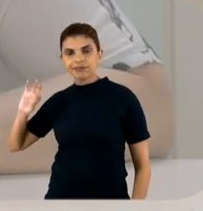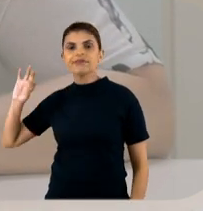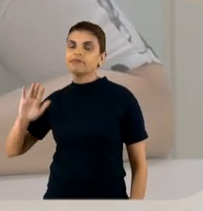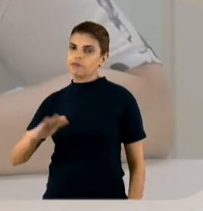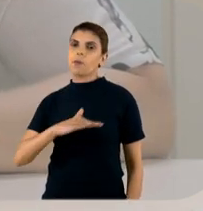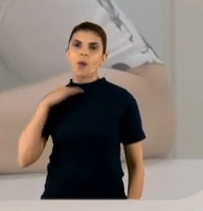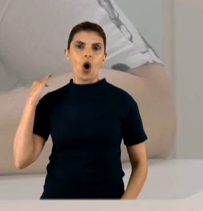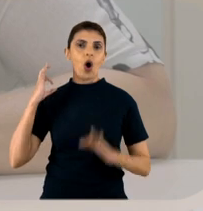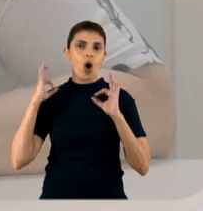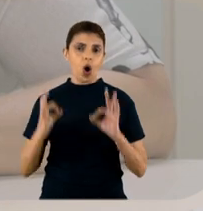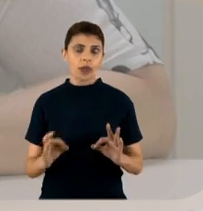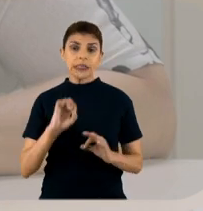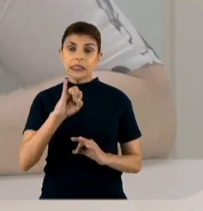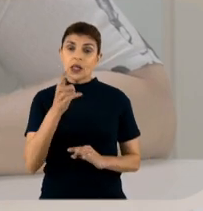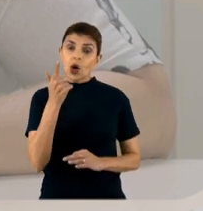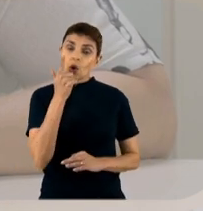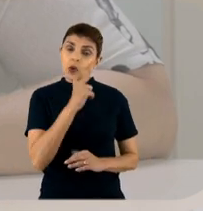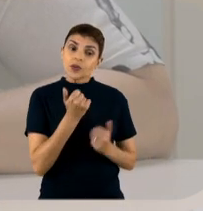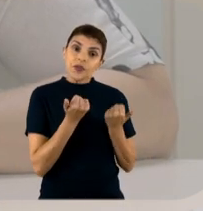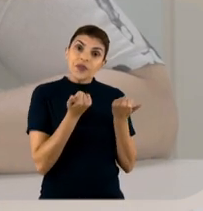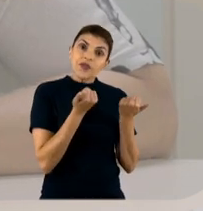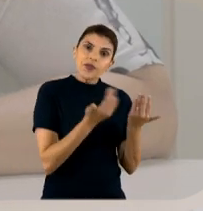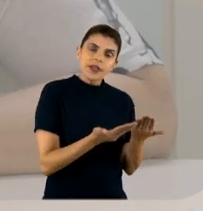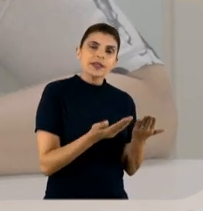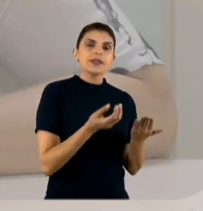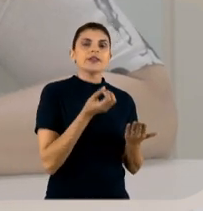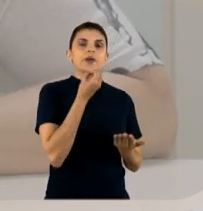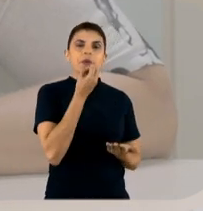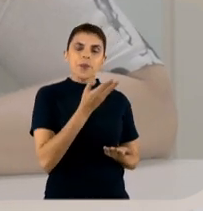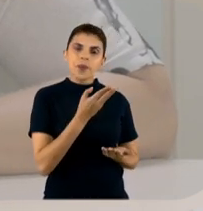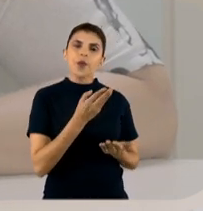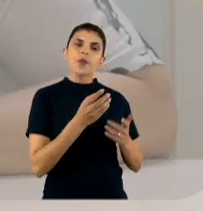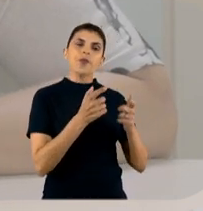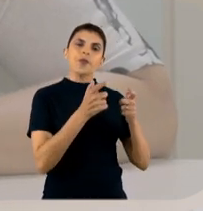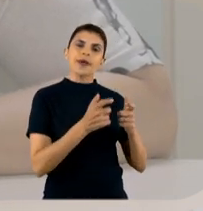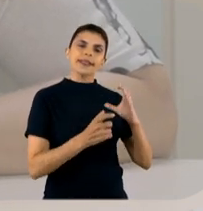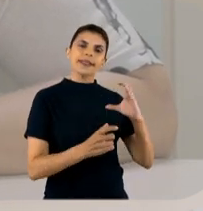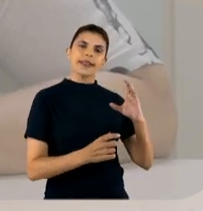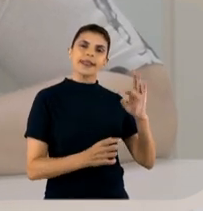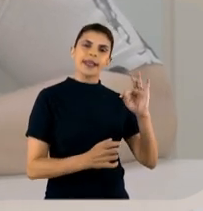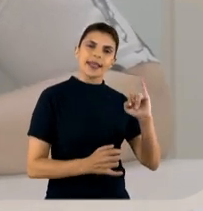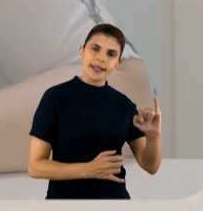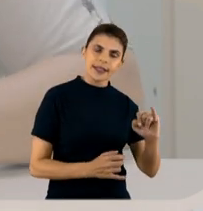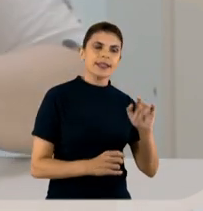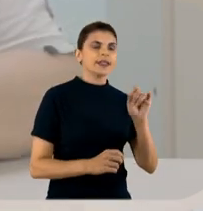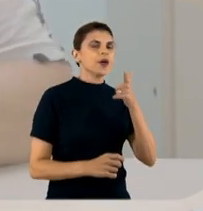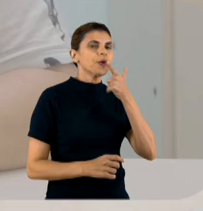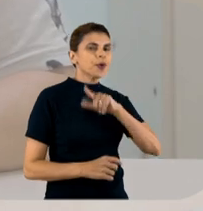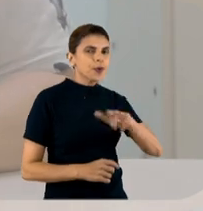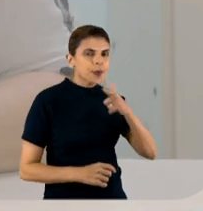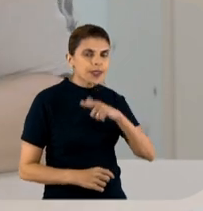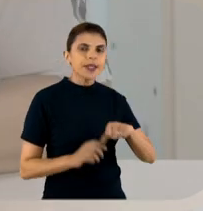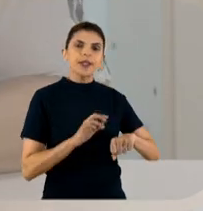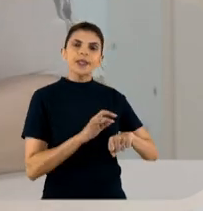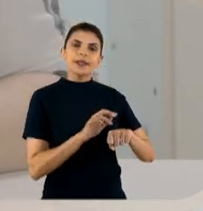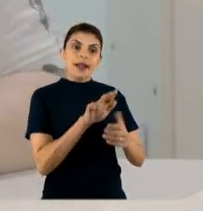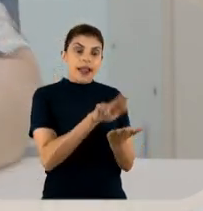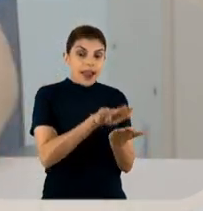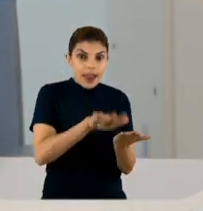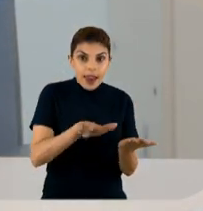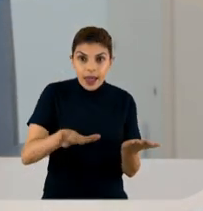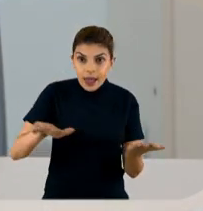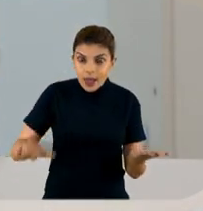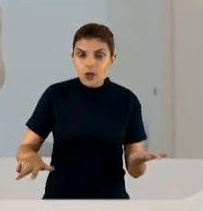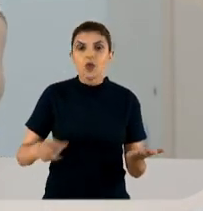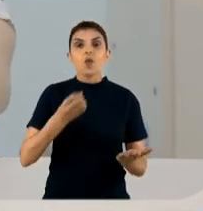eu acredito que se a gente puder ofertar uma boa terapia intensiva para esses doentes se a gente tiver condição de ter leitos